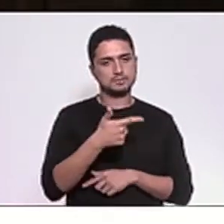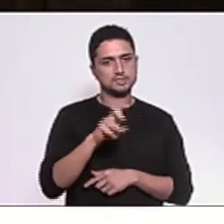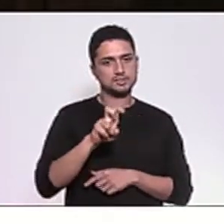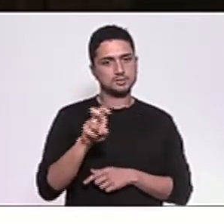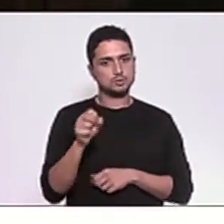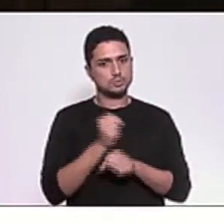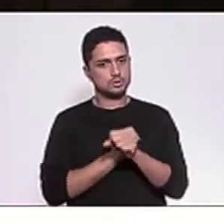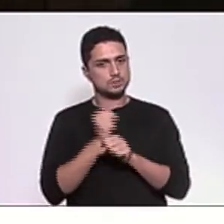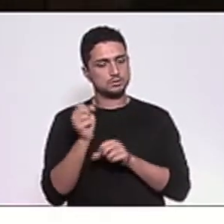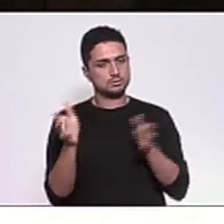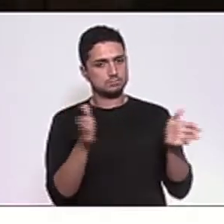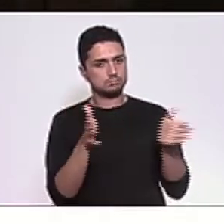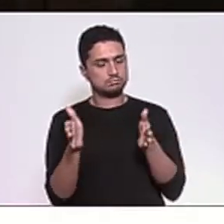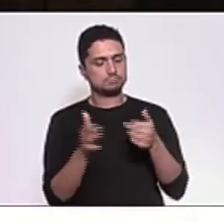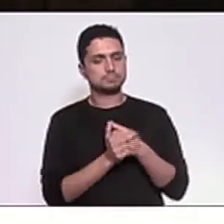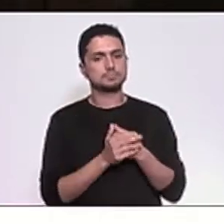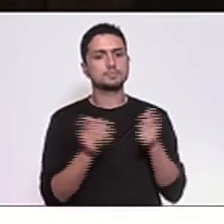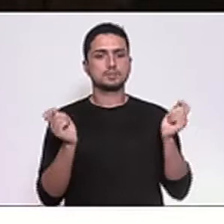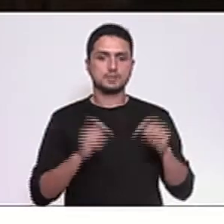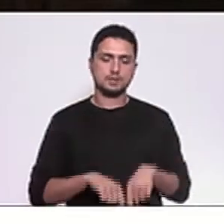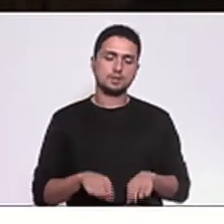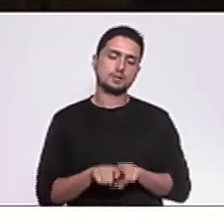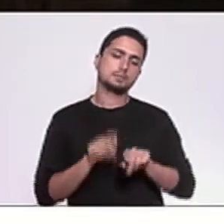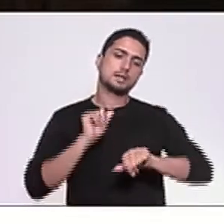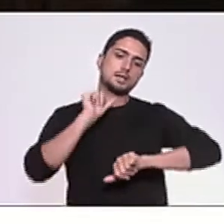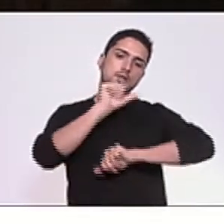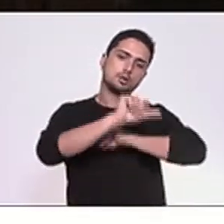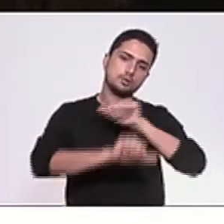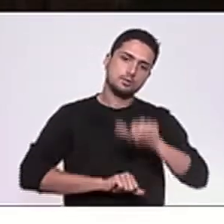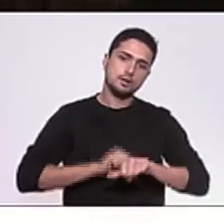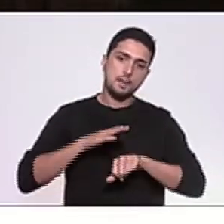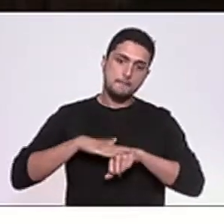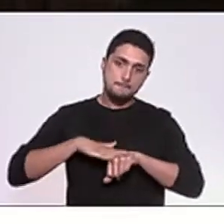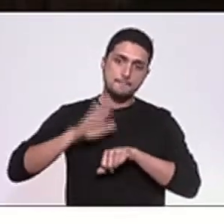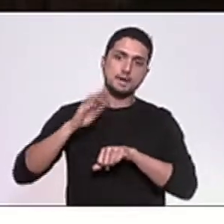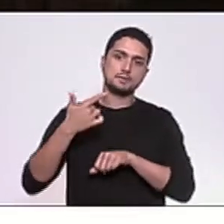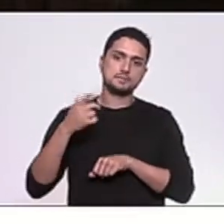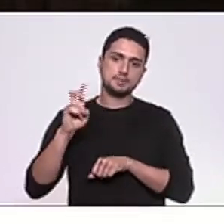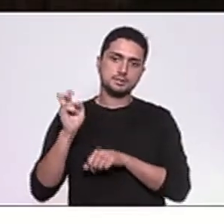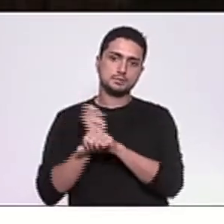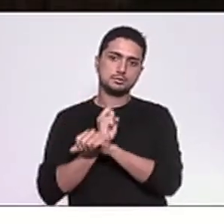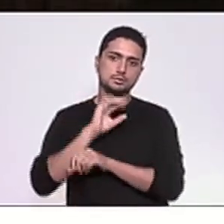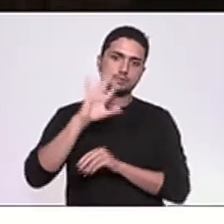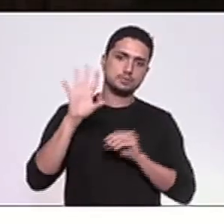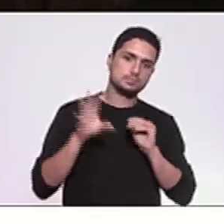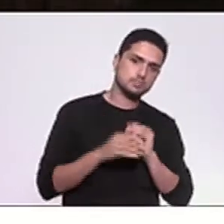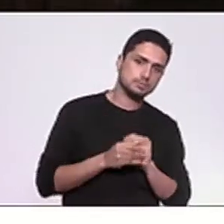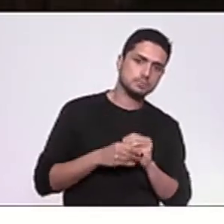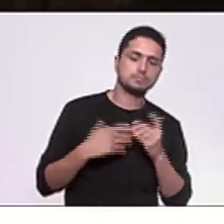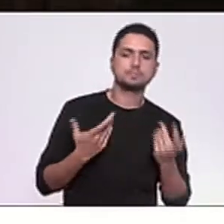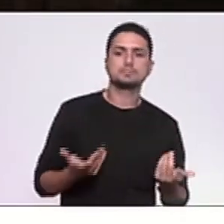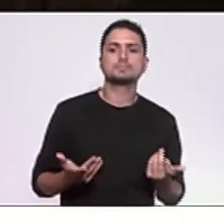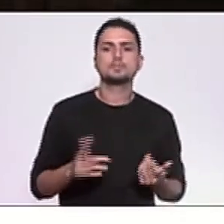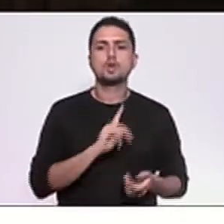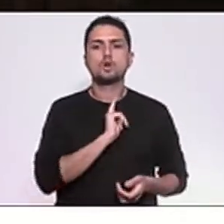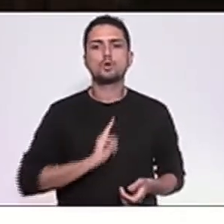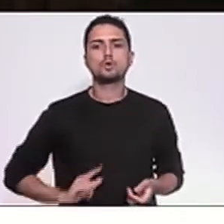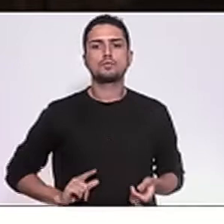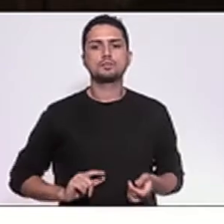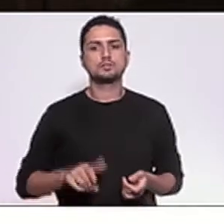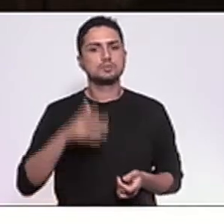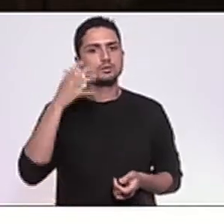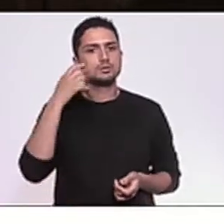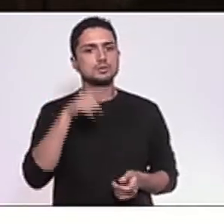anos, que podem ser renovadas por mais 25 anos. Ou seja, o governador Witzel já